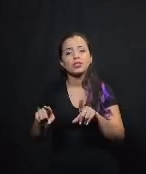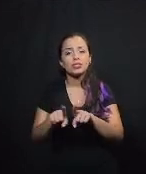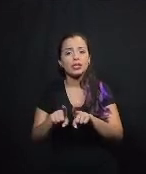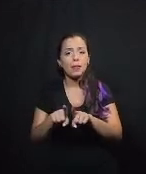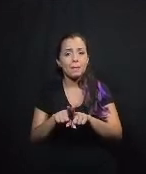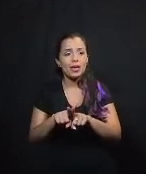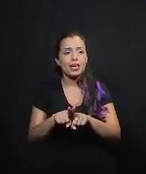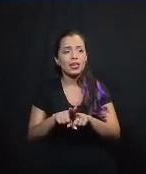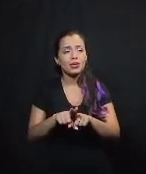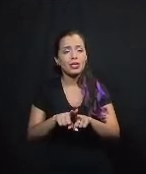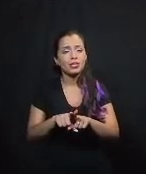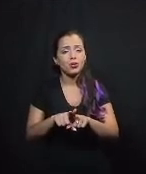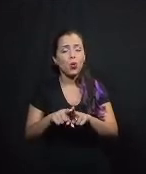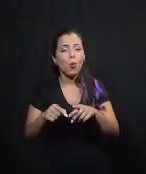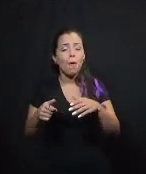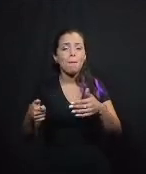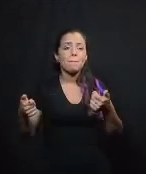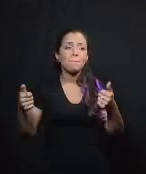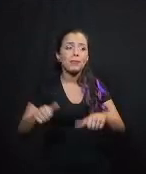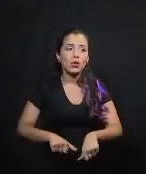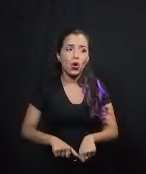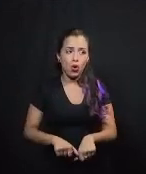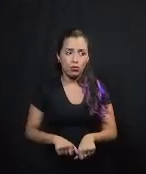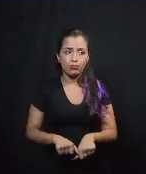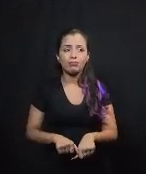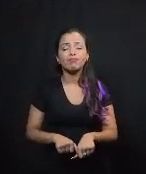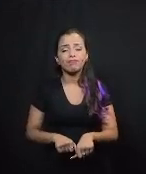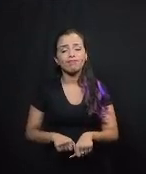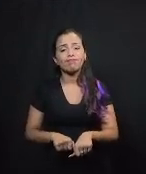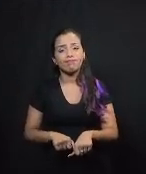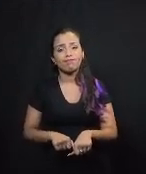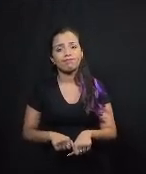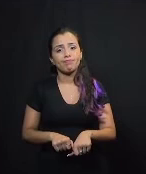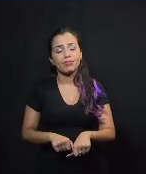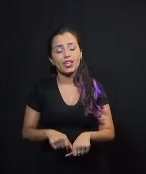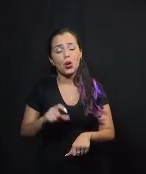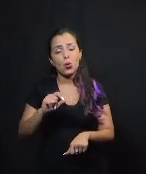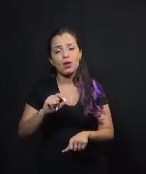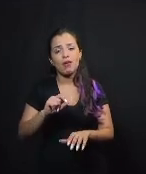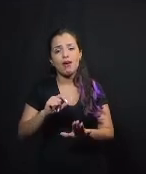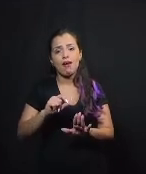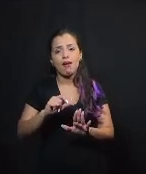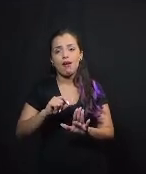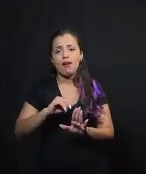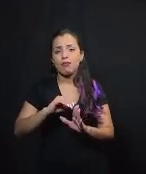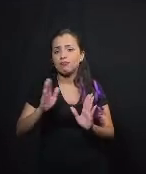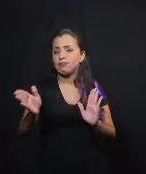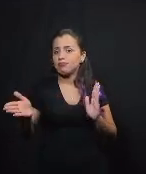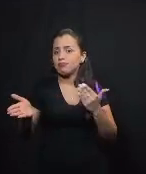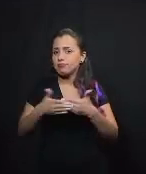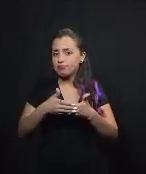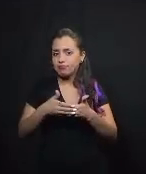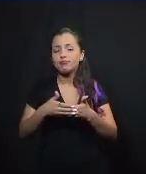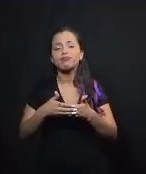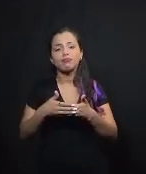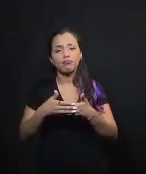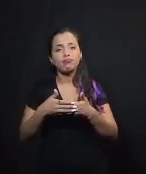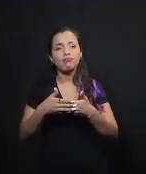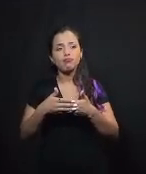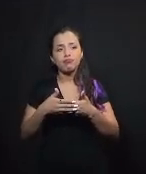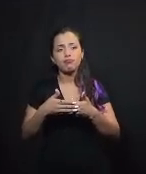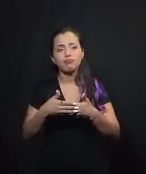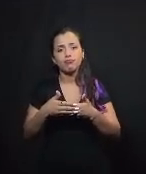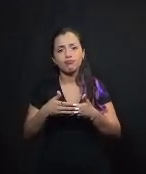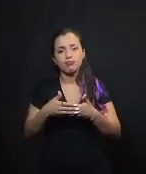do fundo do poço. O poço tem um fundo. O fundo do poço seria fechamento total sob a forma quase que de um golpe, ou de um